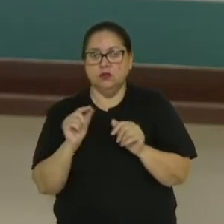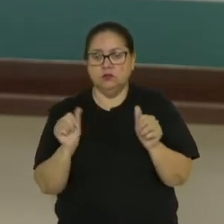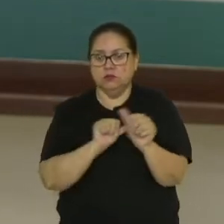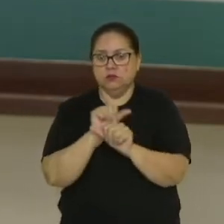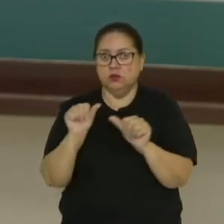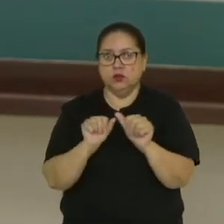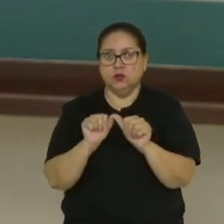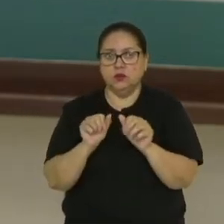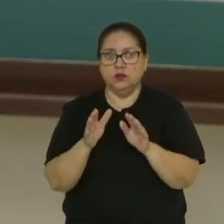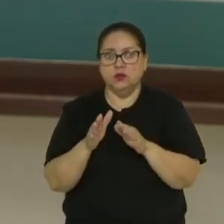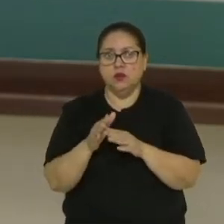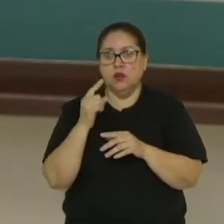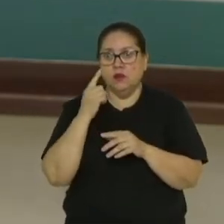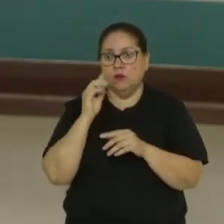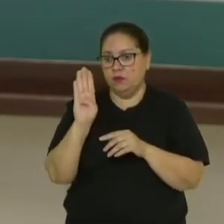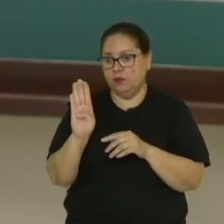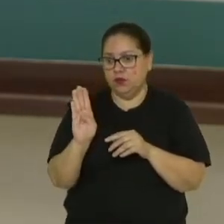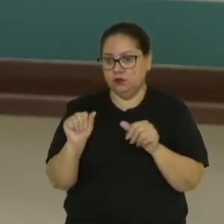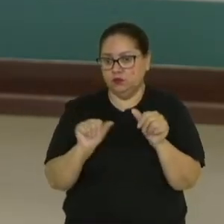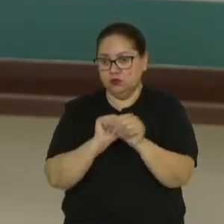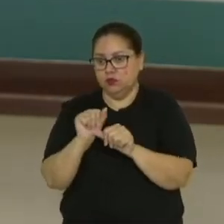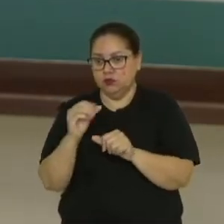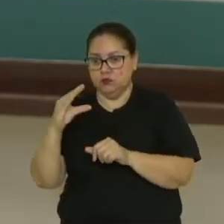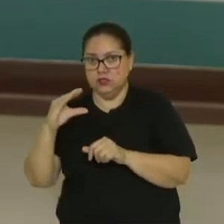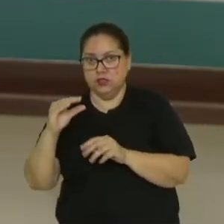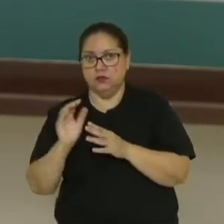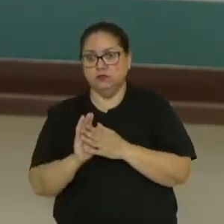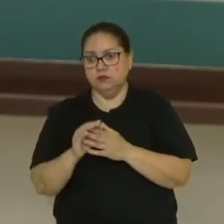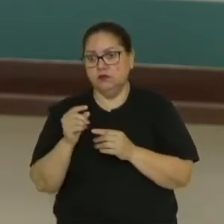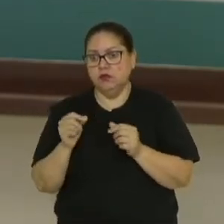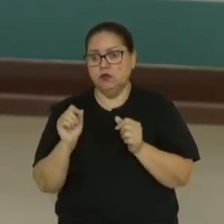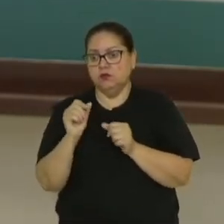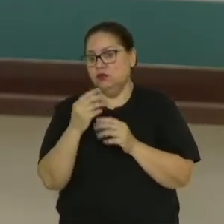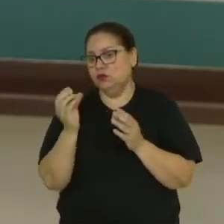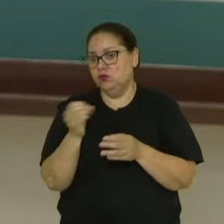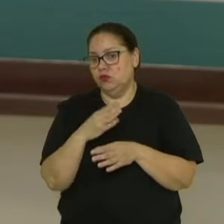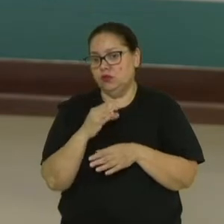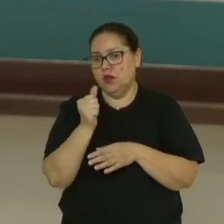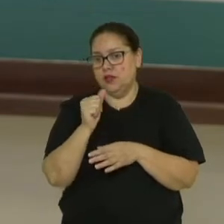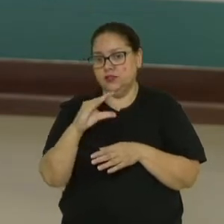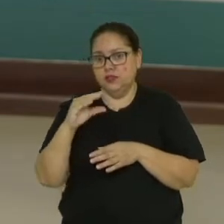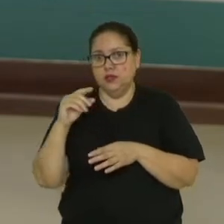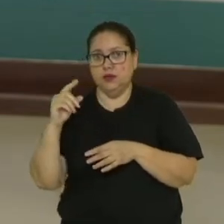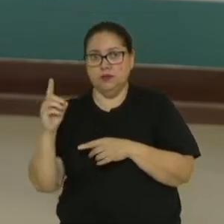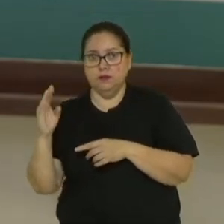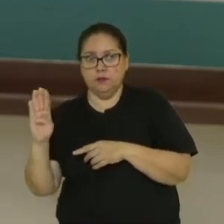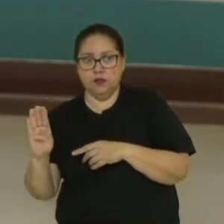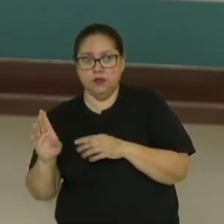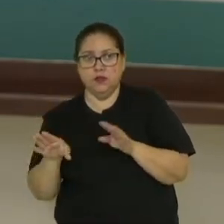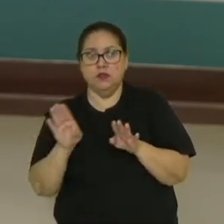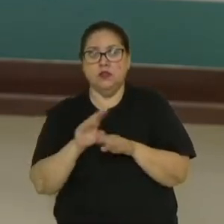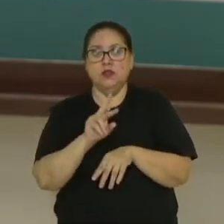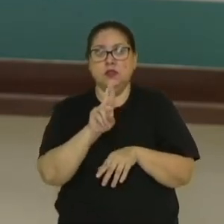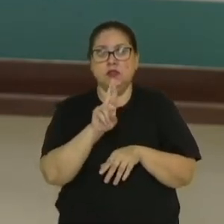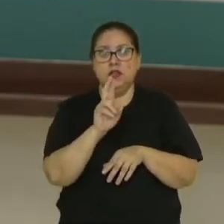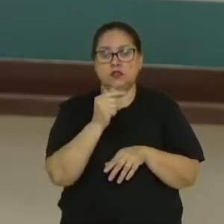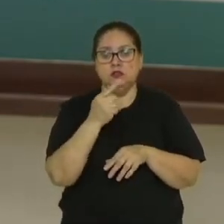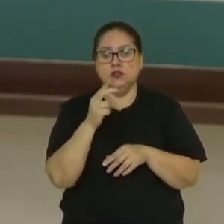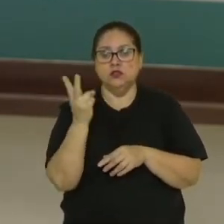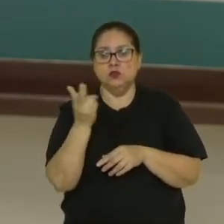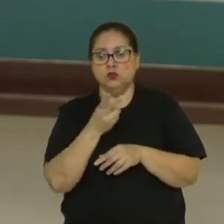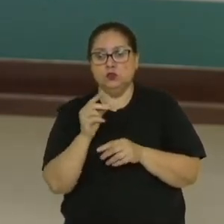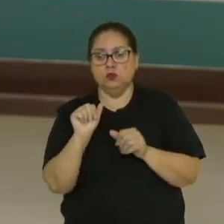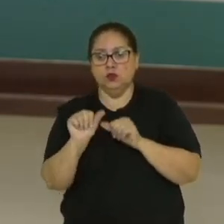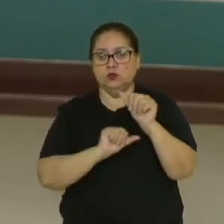de posição aqui, veja que o B trocou de lugar com o C, formando um novo composto lá. E a gente tem também as reações de dupla troca,